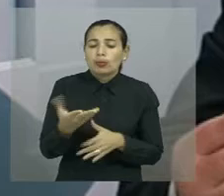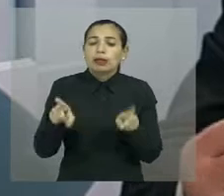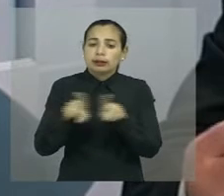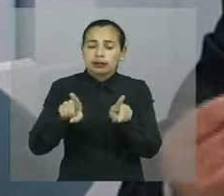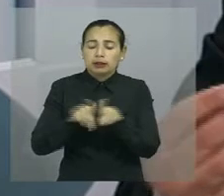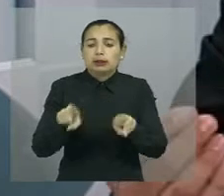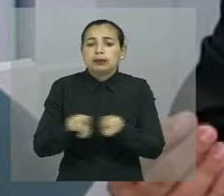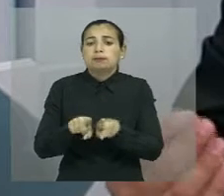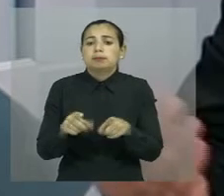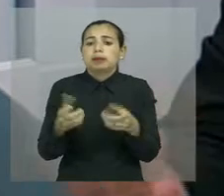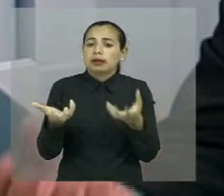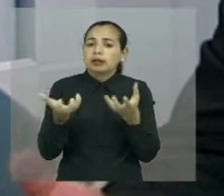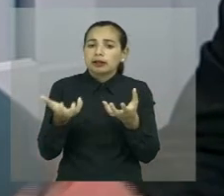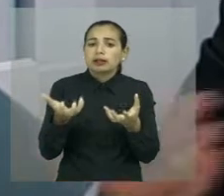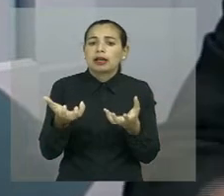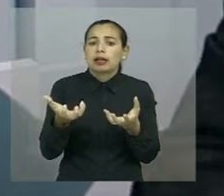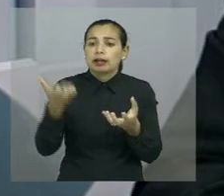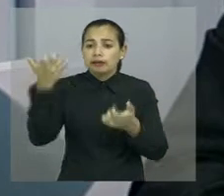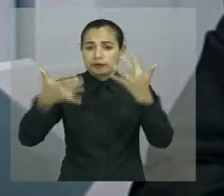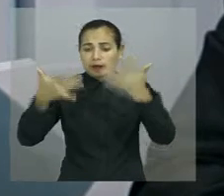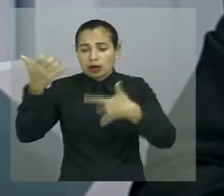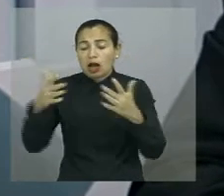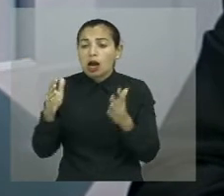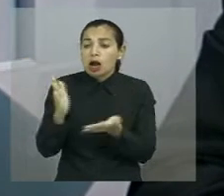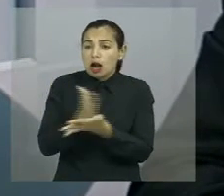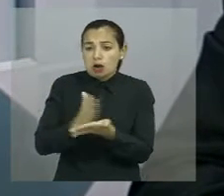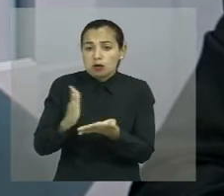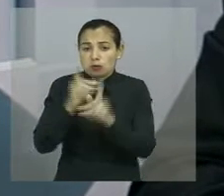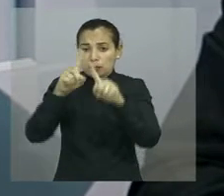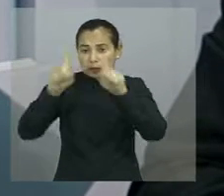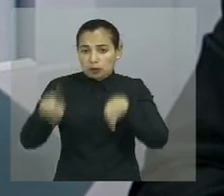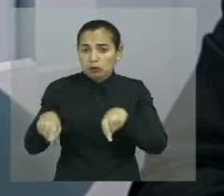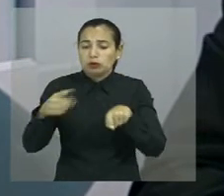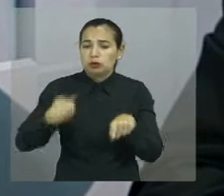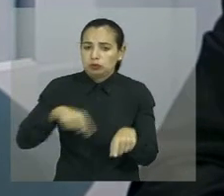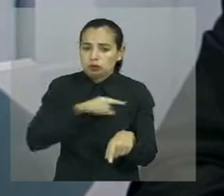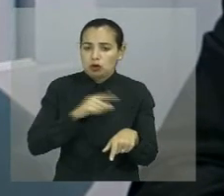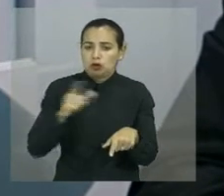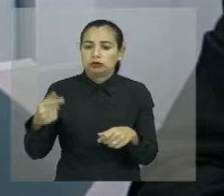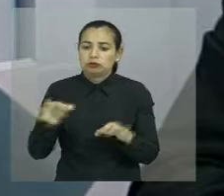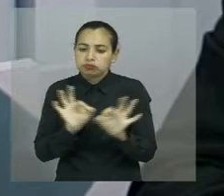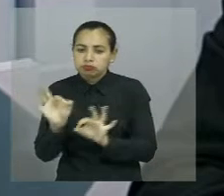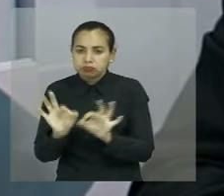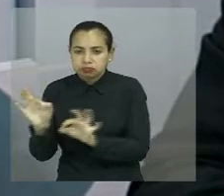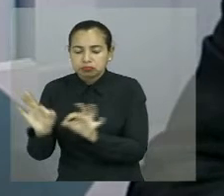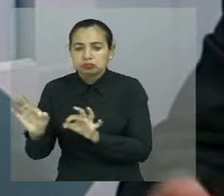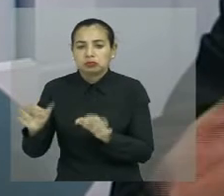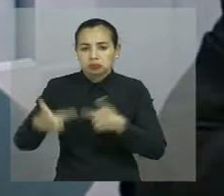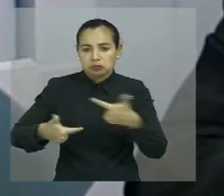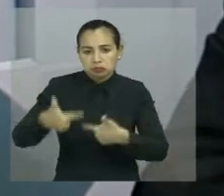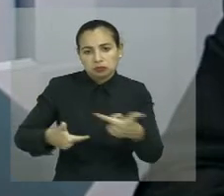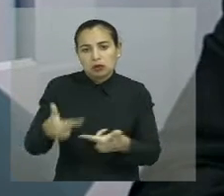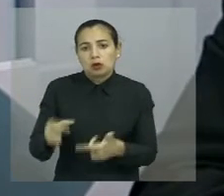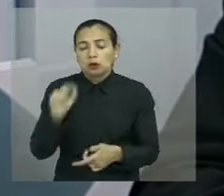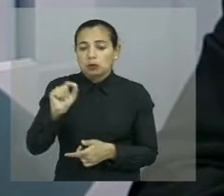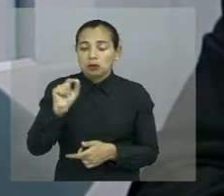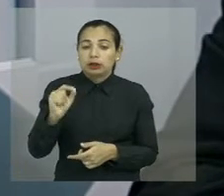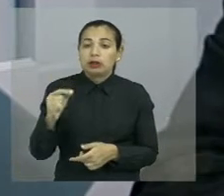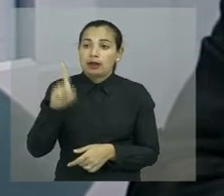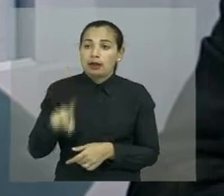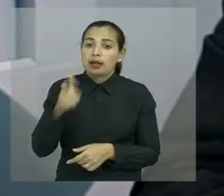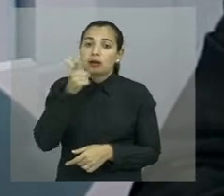citar, para falar de alguns projetos nossos, que nós consideramos também de grande relevância, um que foi aprovado